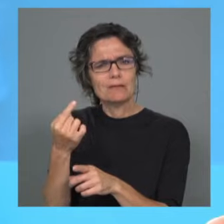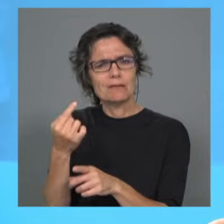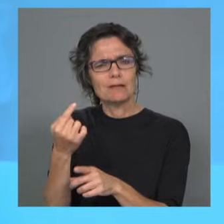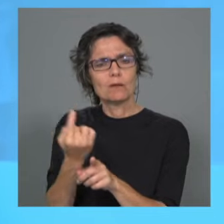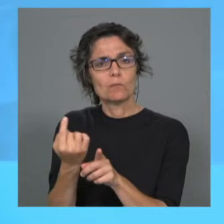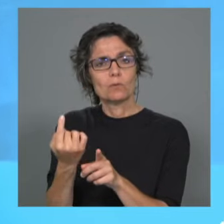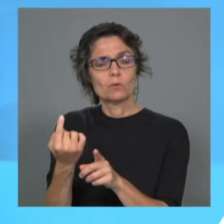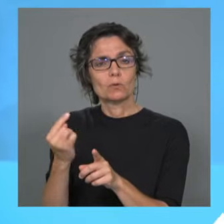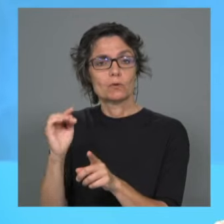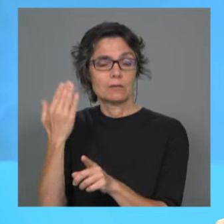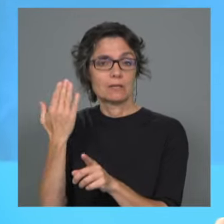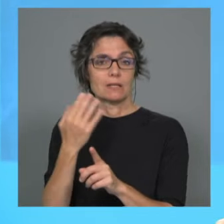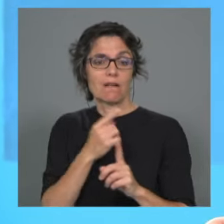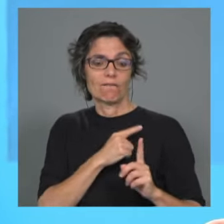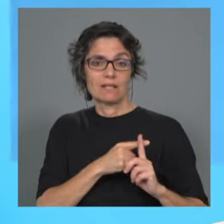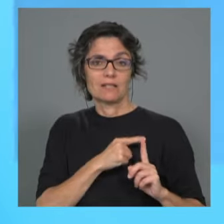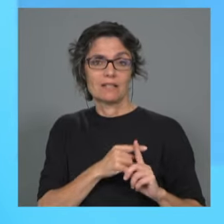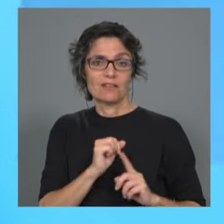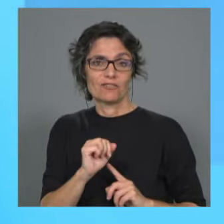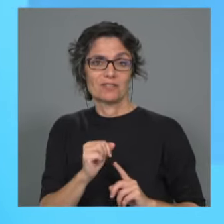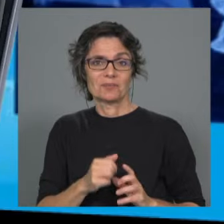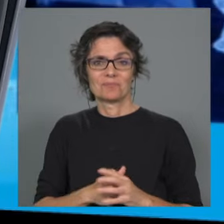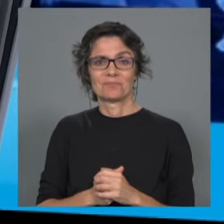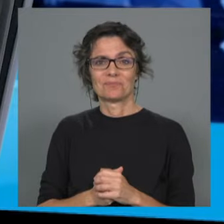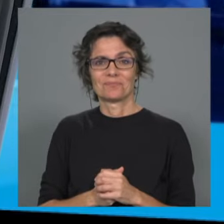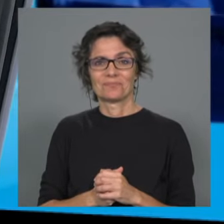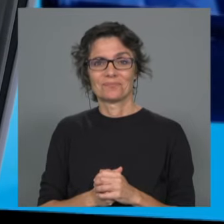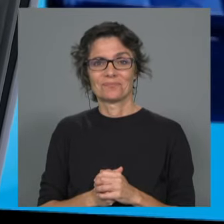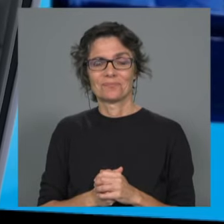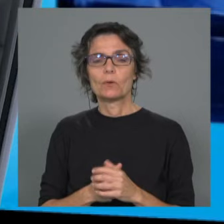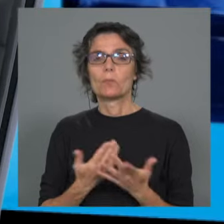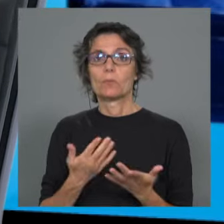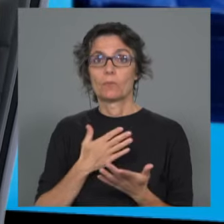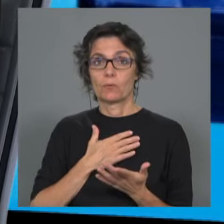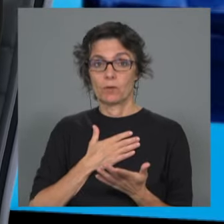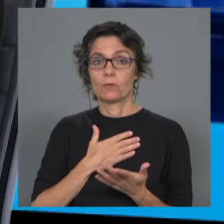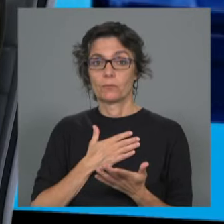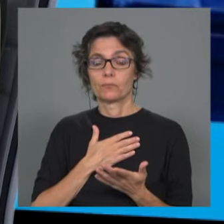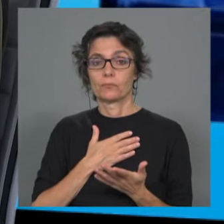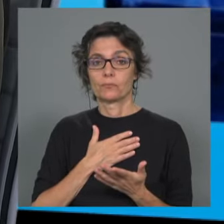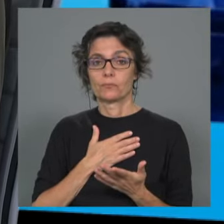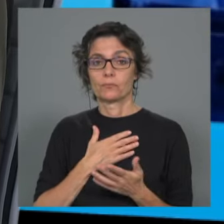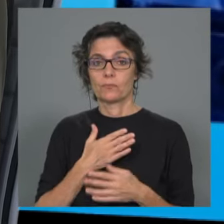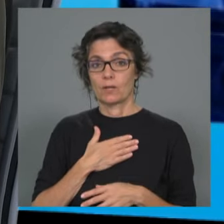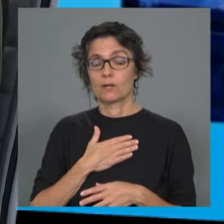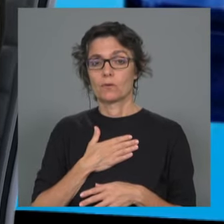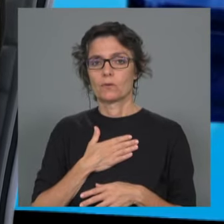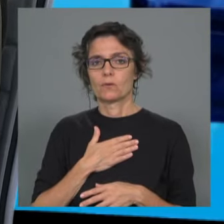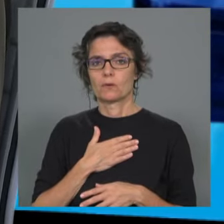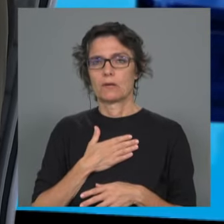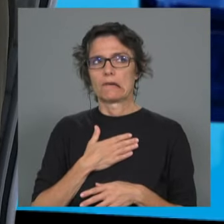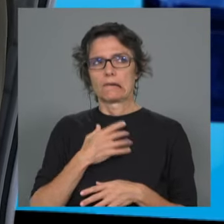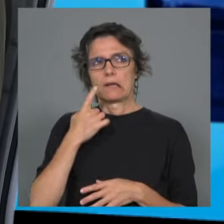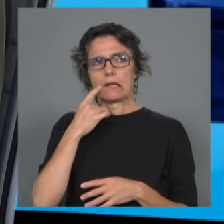com os princípios de São Francisco de Assis? Então, eu, na verdade, eu não pensava em ser